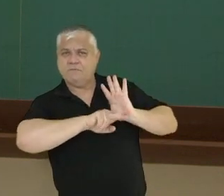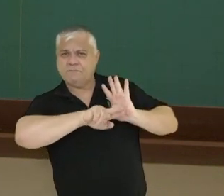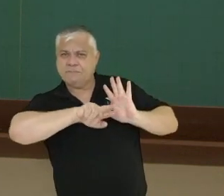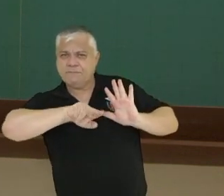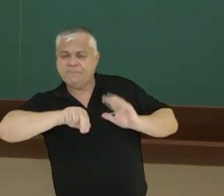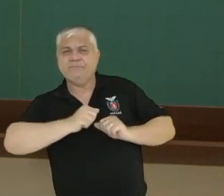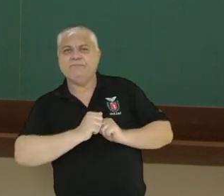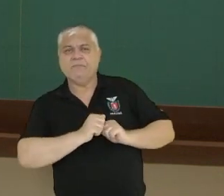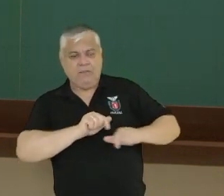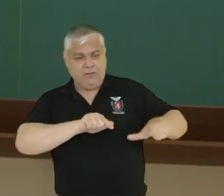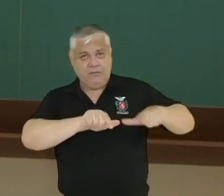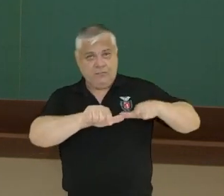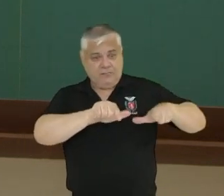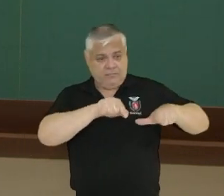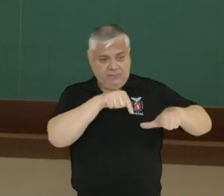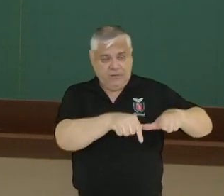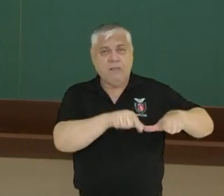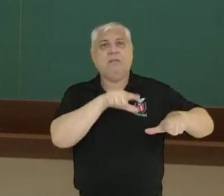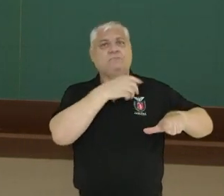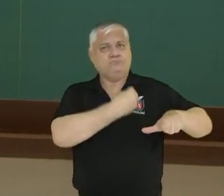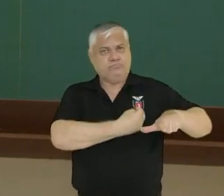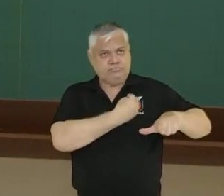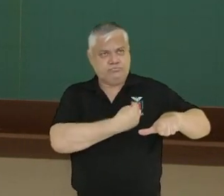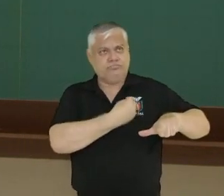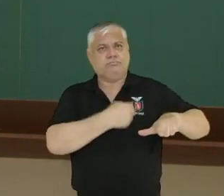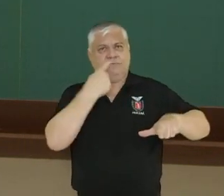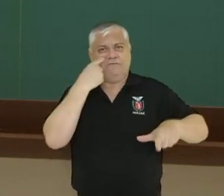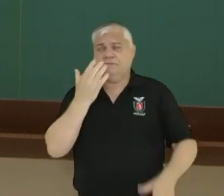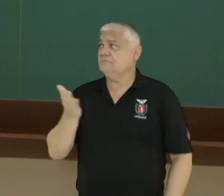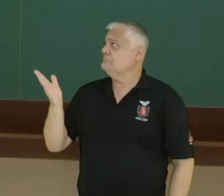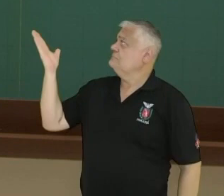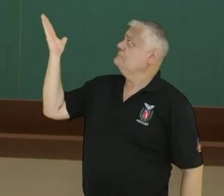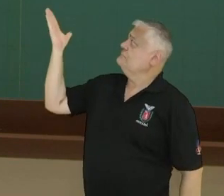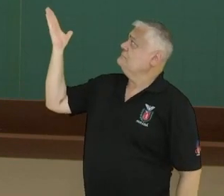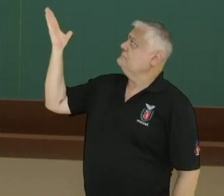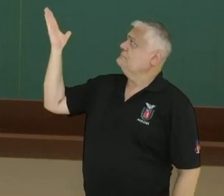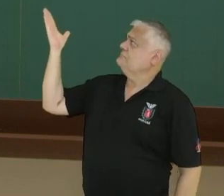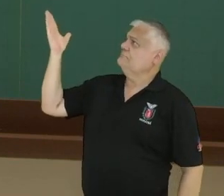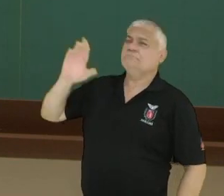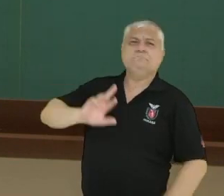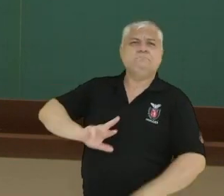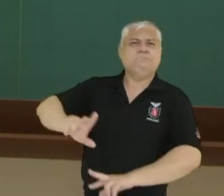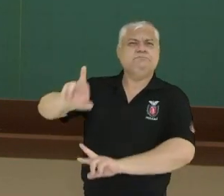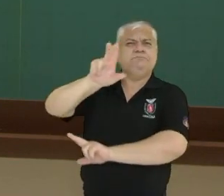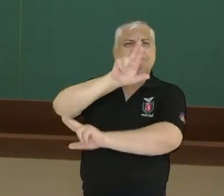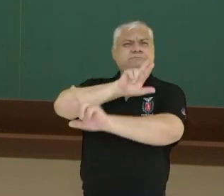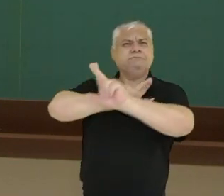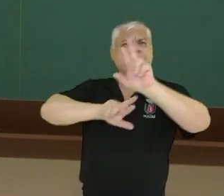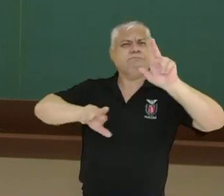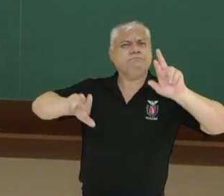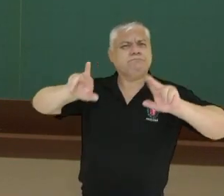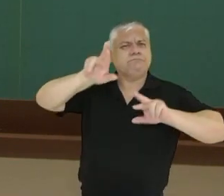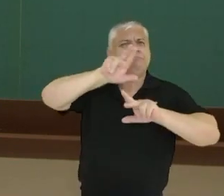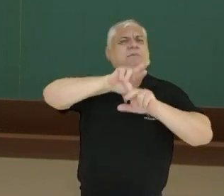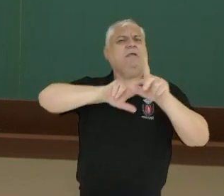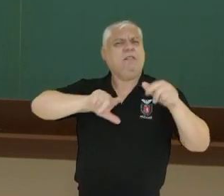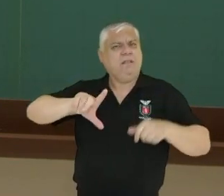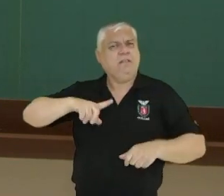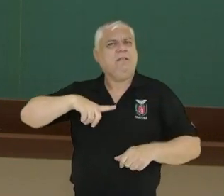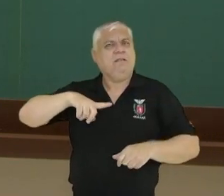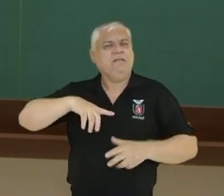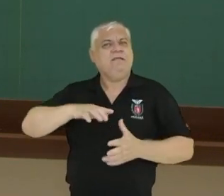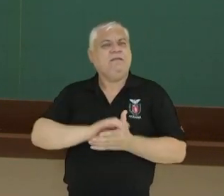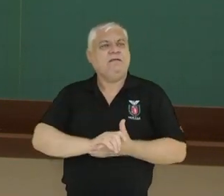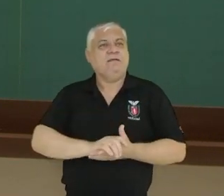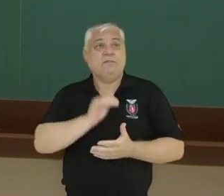o trabalho, ele existe, como vocês estão vendo aqui, de diferentes formas, diferentes funções.